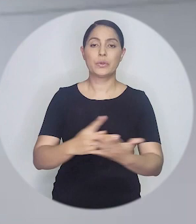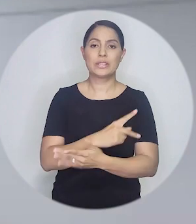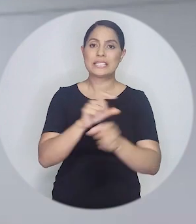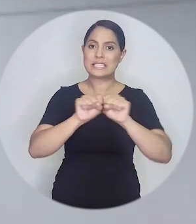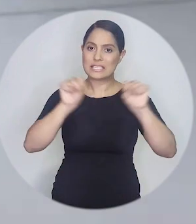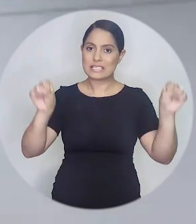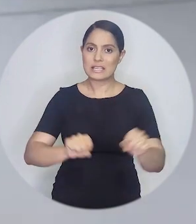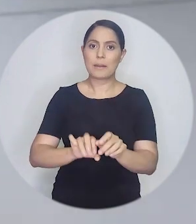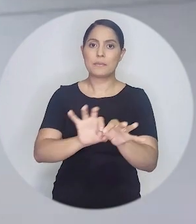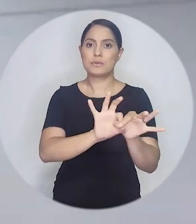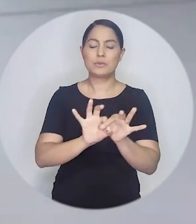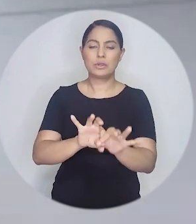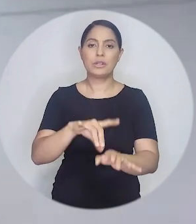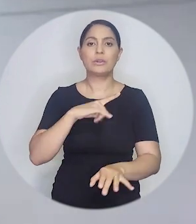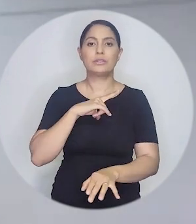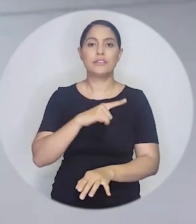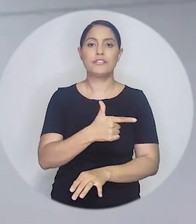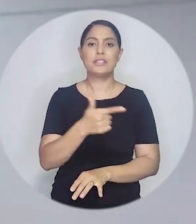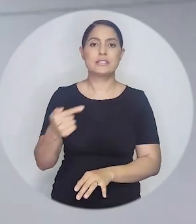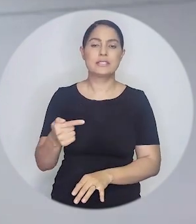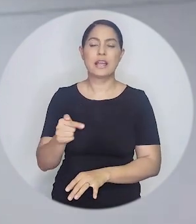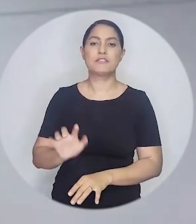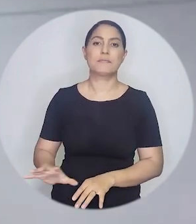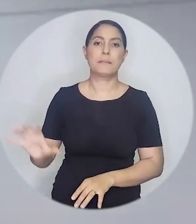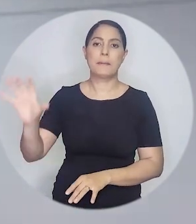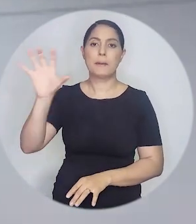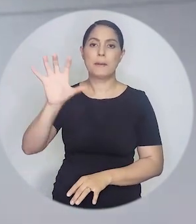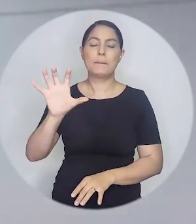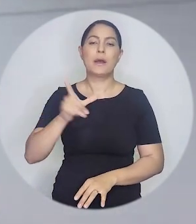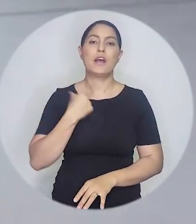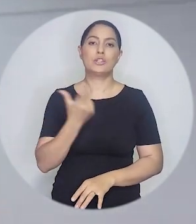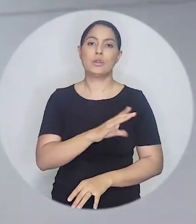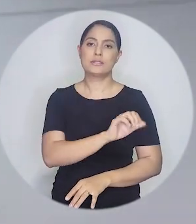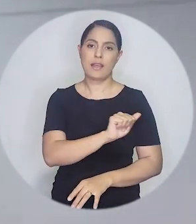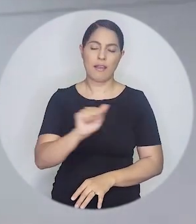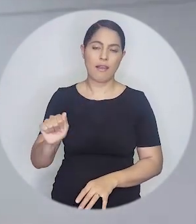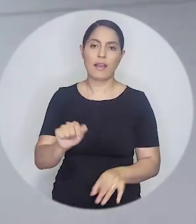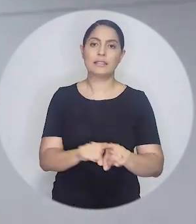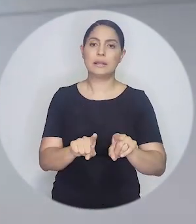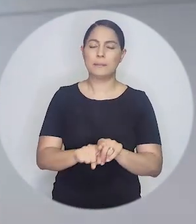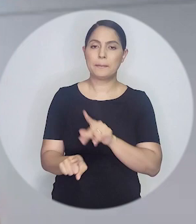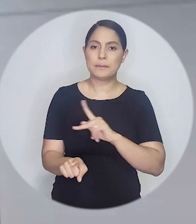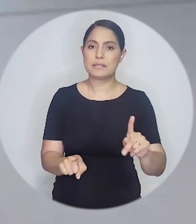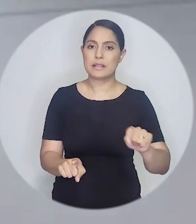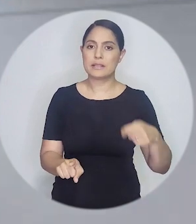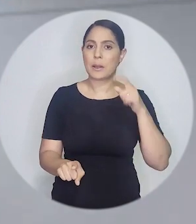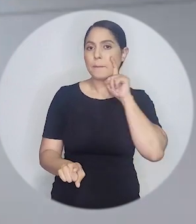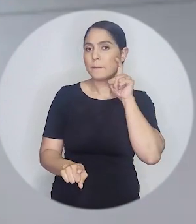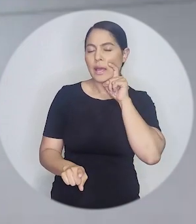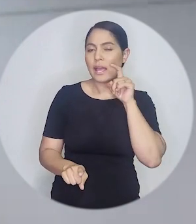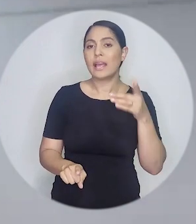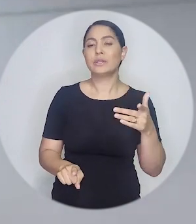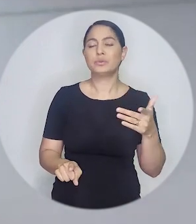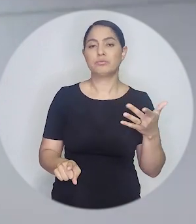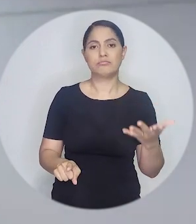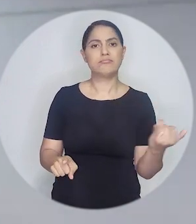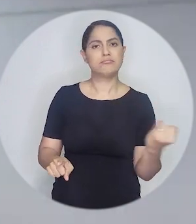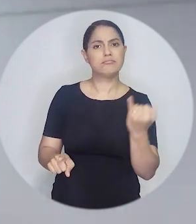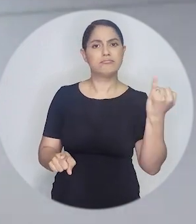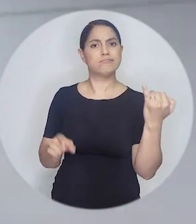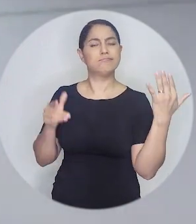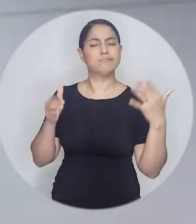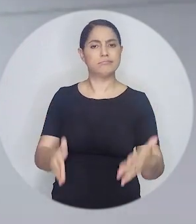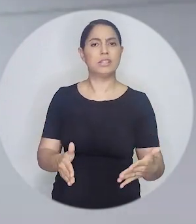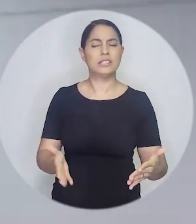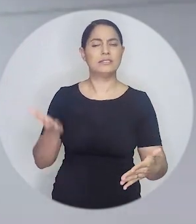gente vê que o sistema se uniu em volta dele mesmo, os 27 presidentes seccional, das nossas caixas de assistência, o nosso presidente Beto Simonetti,